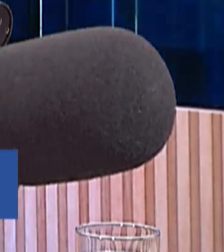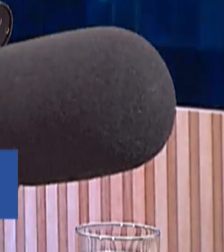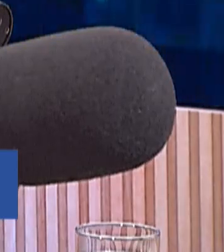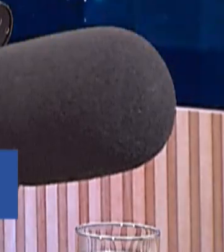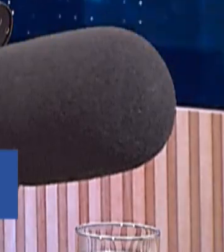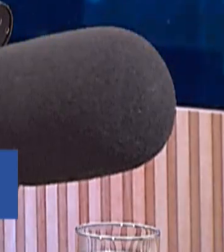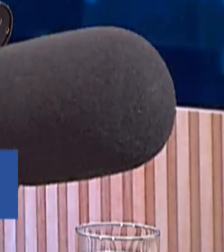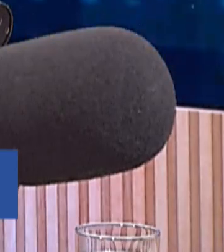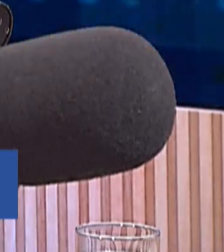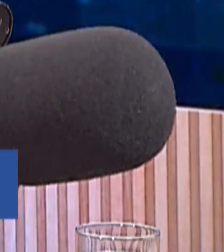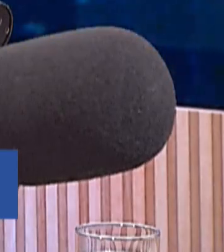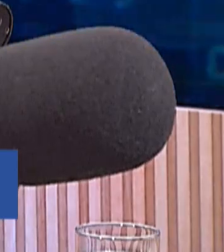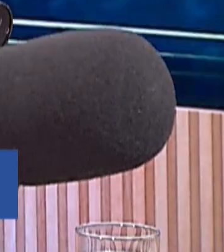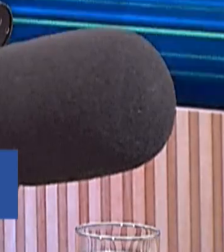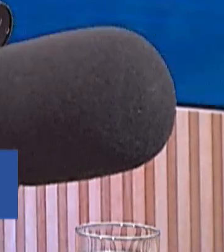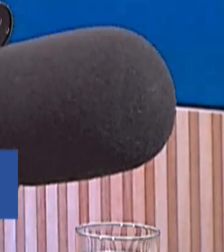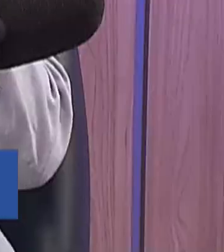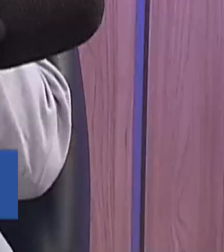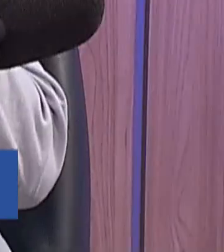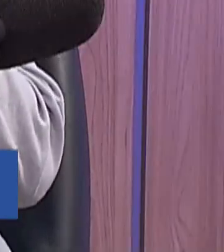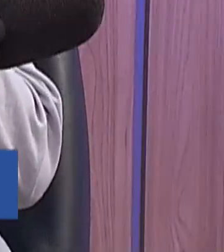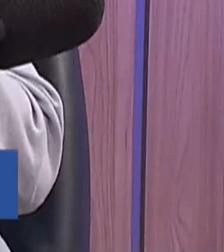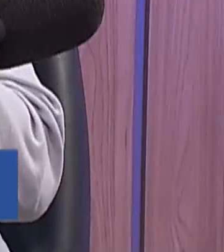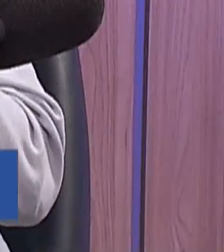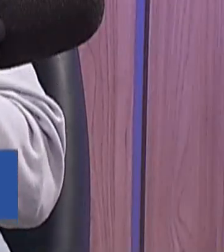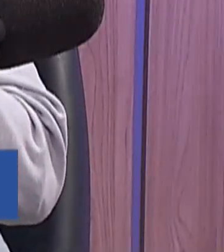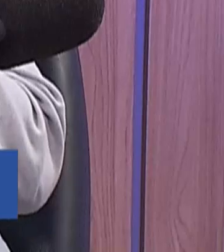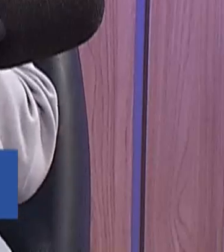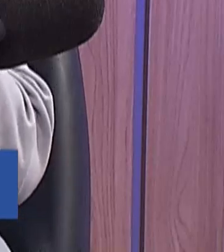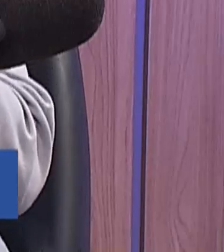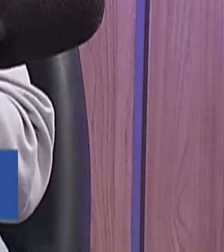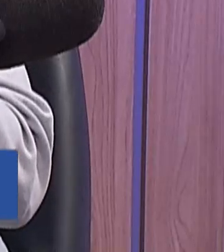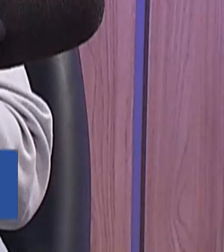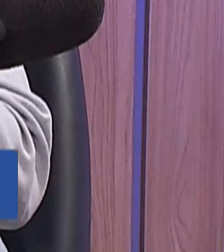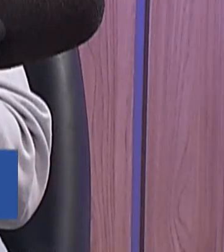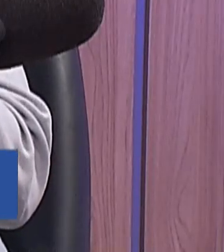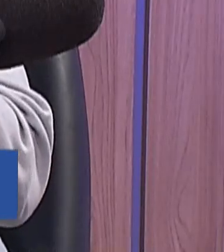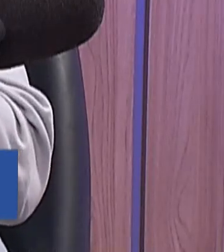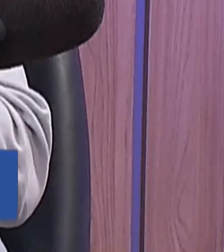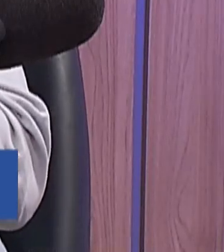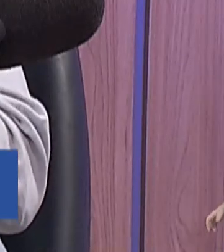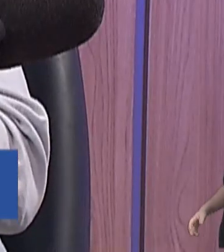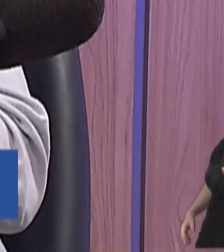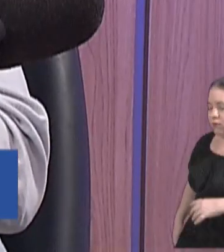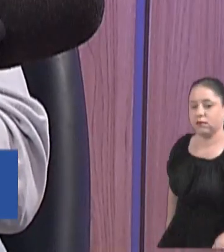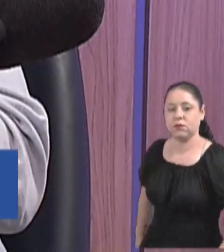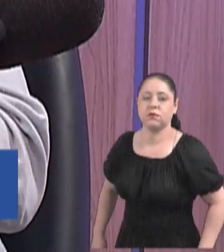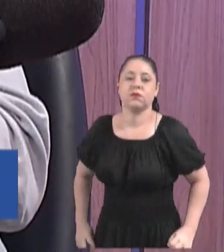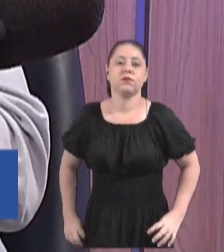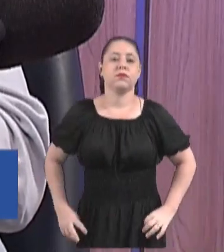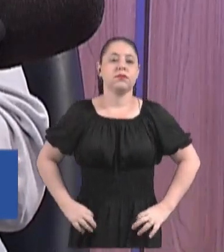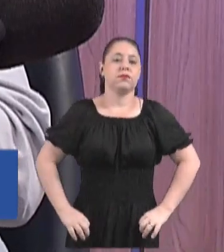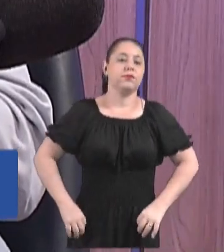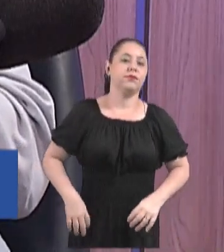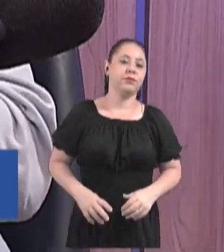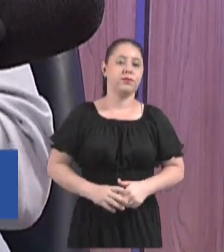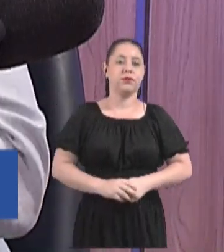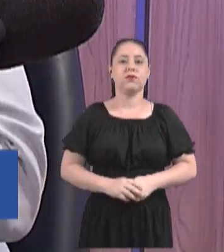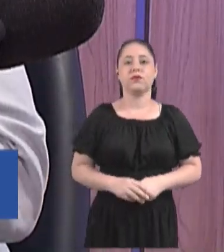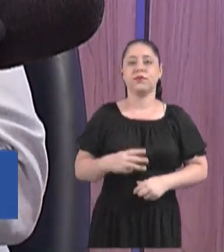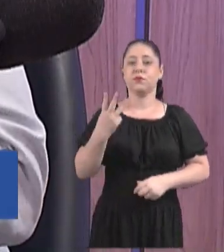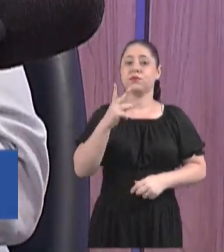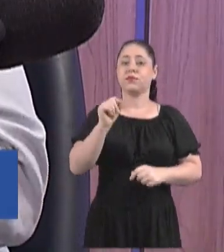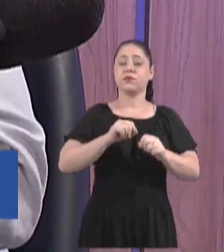Então, aí abre para o debate. Exato. A gente tem em cada uma das mesas. Na primeira mesa, os 3 temas. Isso. Né?